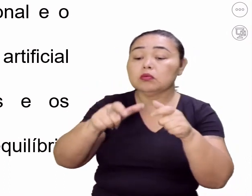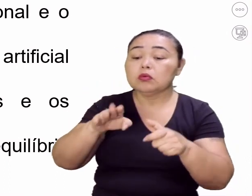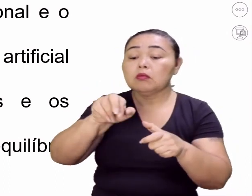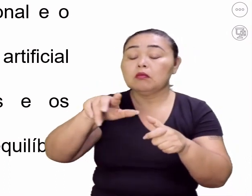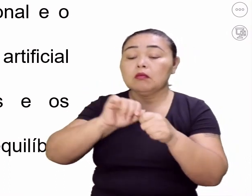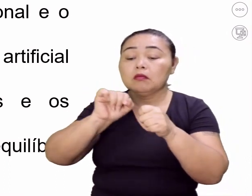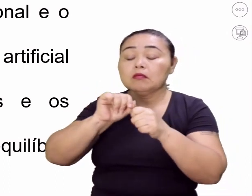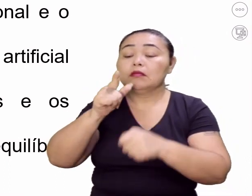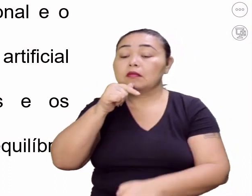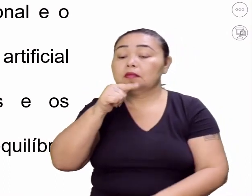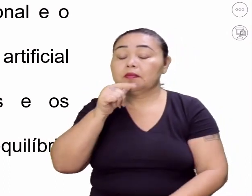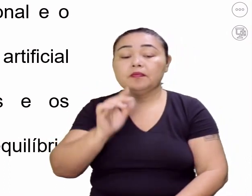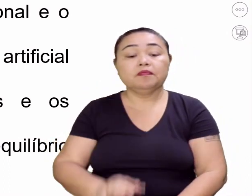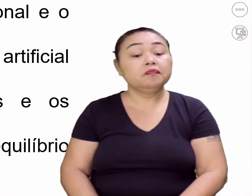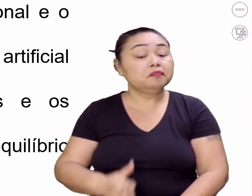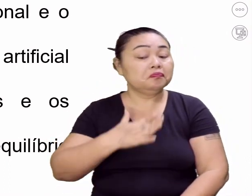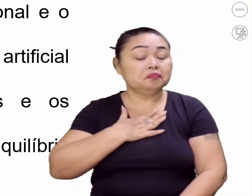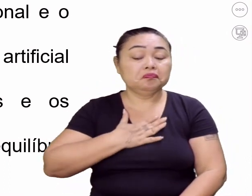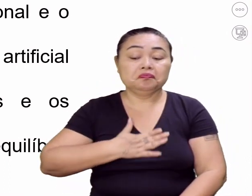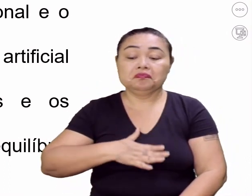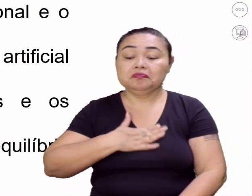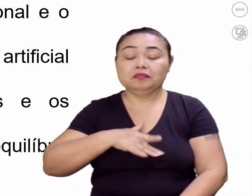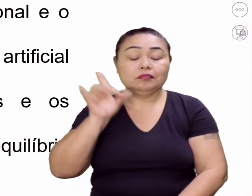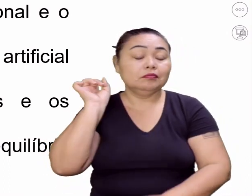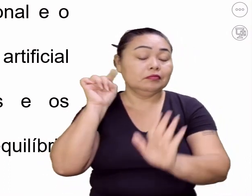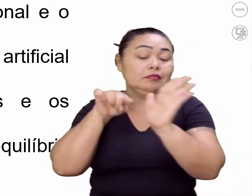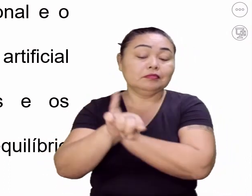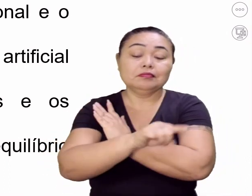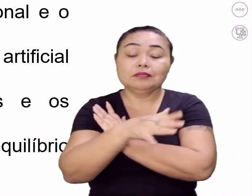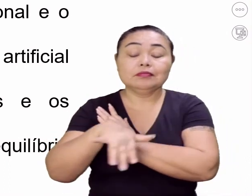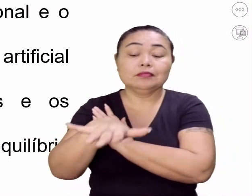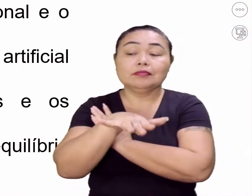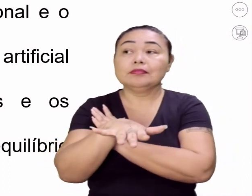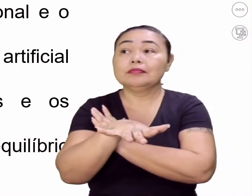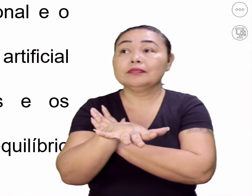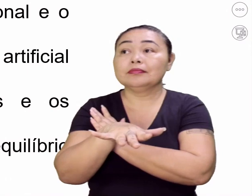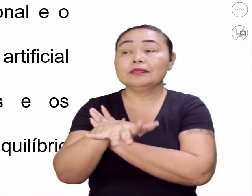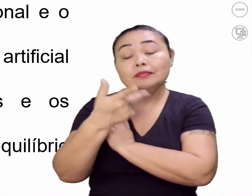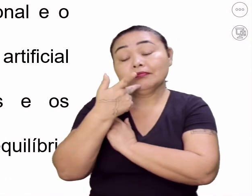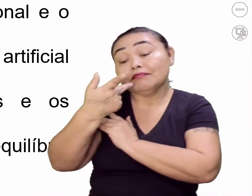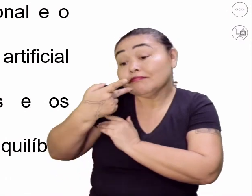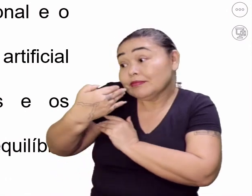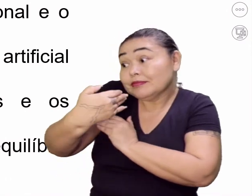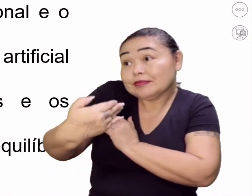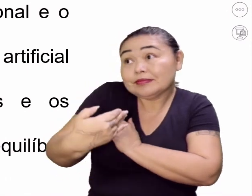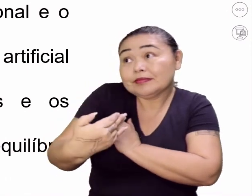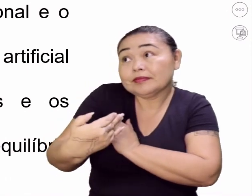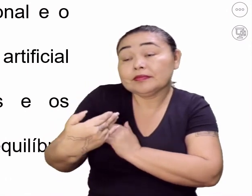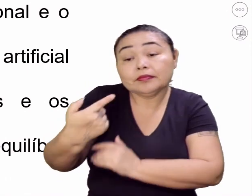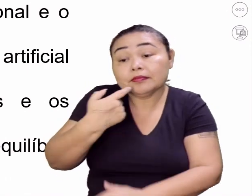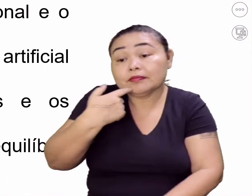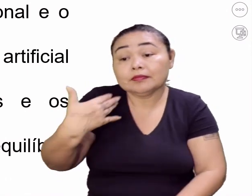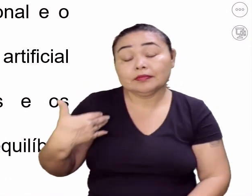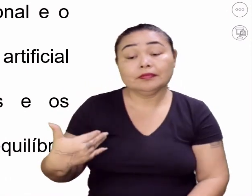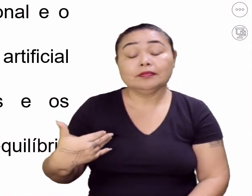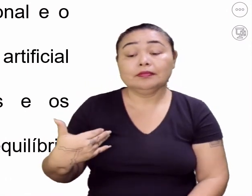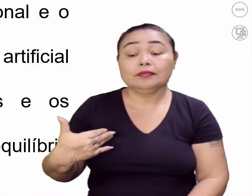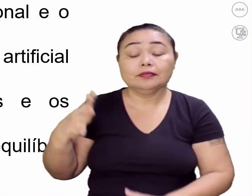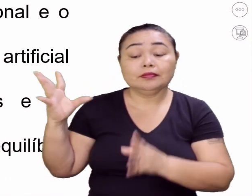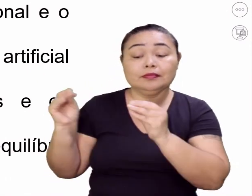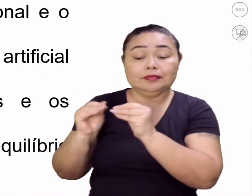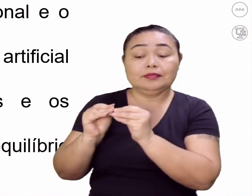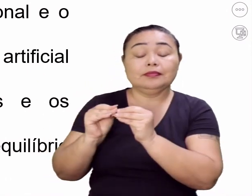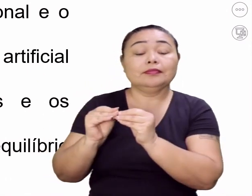hidrográficas. E aí, Rogério, tá tranquilo? Tranquila demais essa questão, galera. Falamos agora, né? Exatamente. Falamos agora no